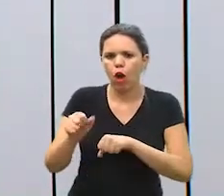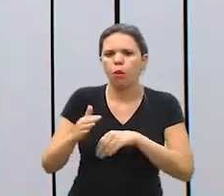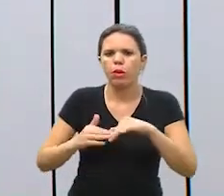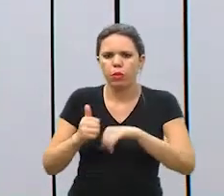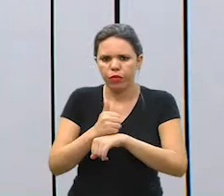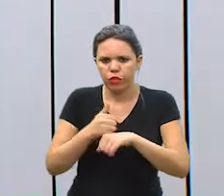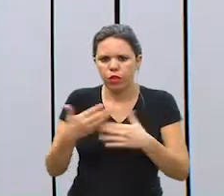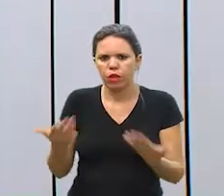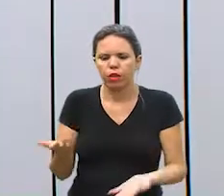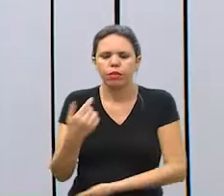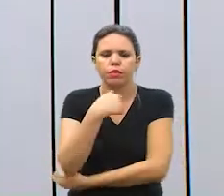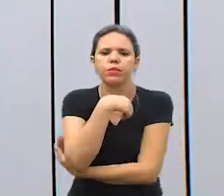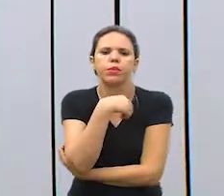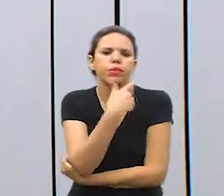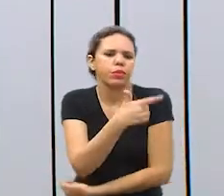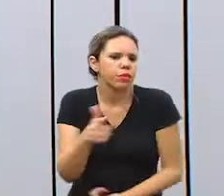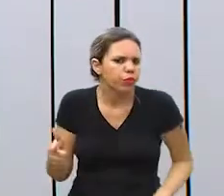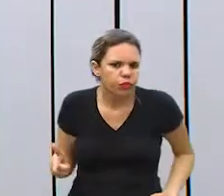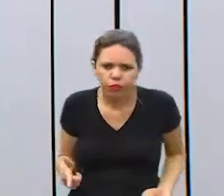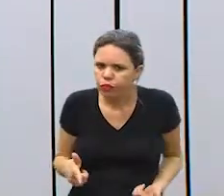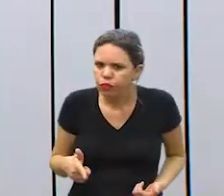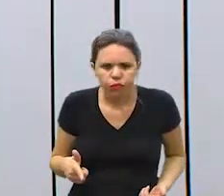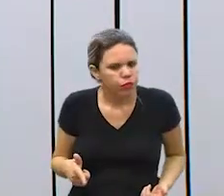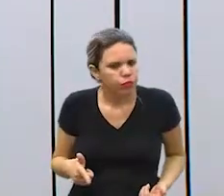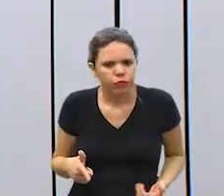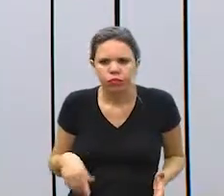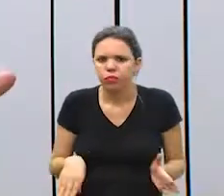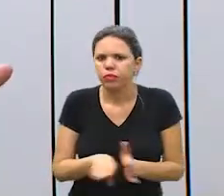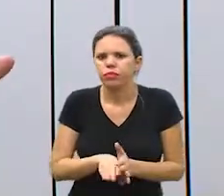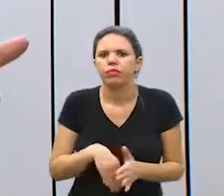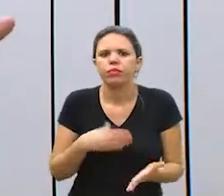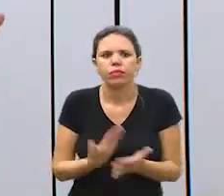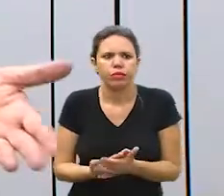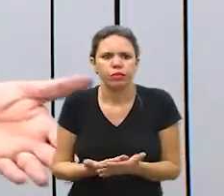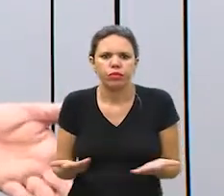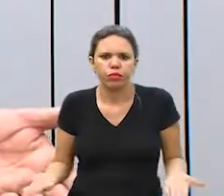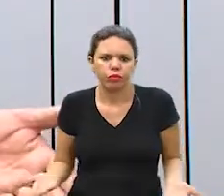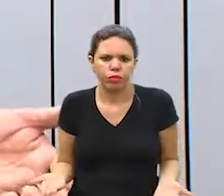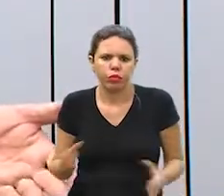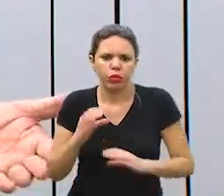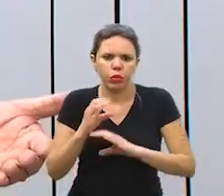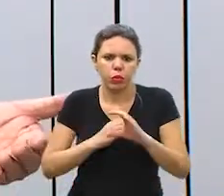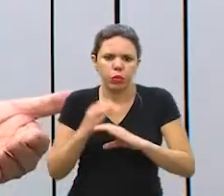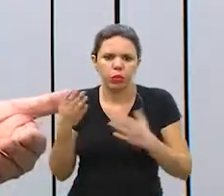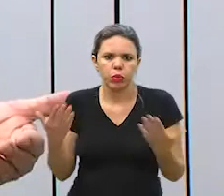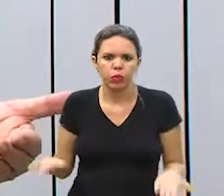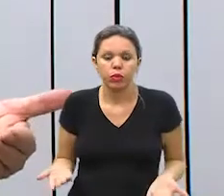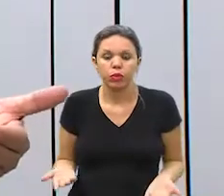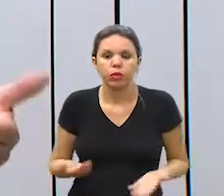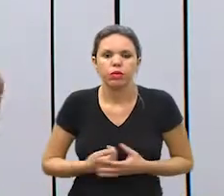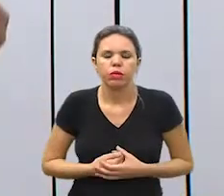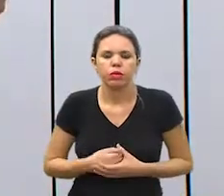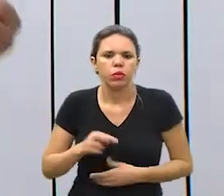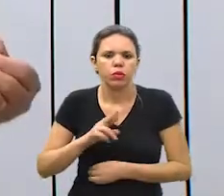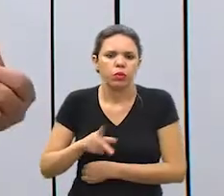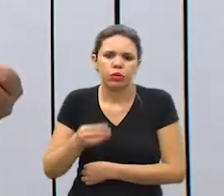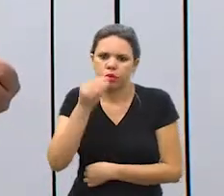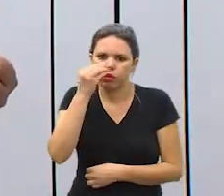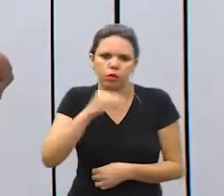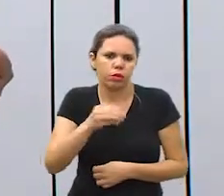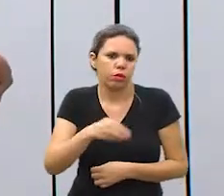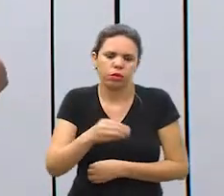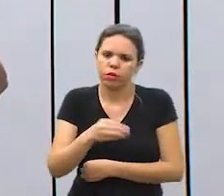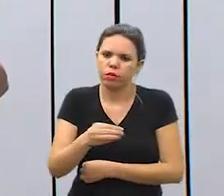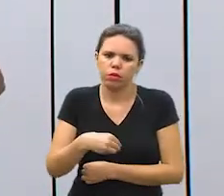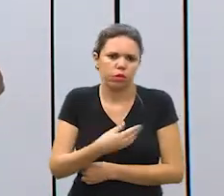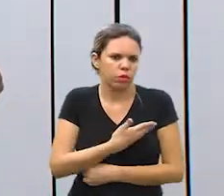profissionais, mas não tem chegado até esses concursos. Então, não é negligência